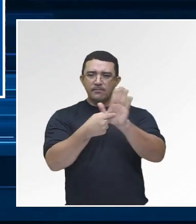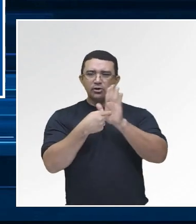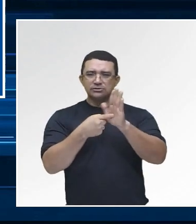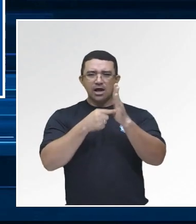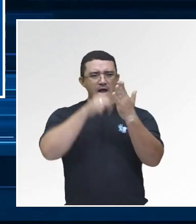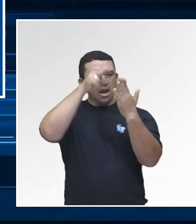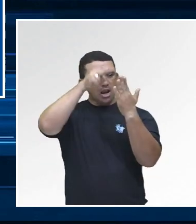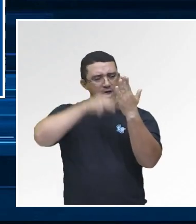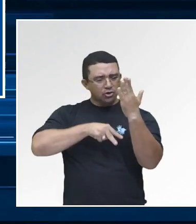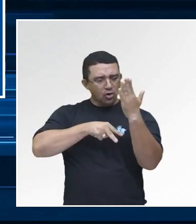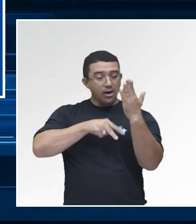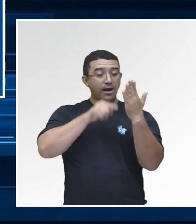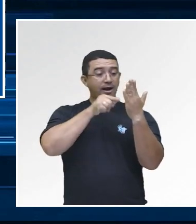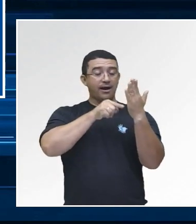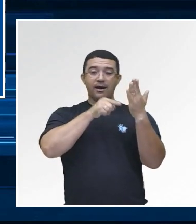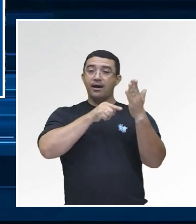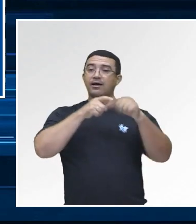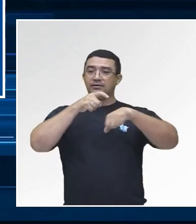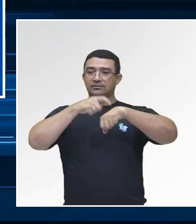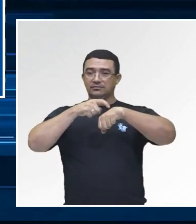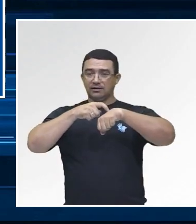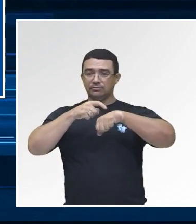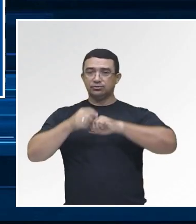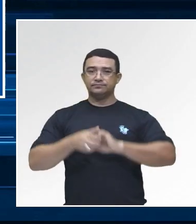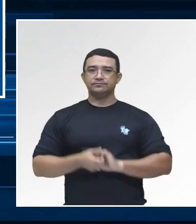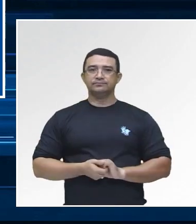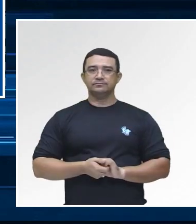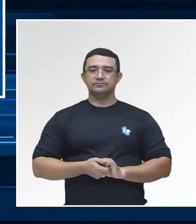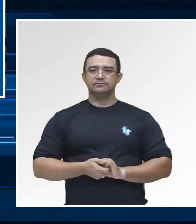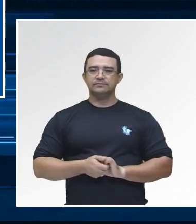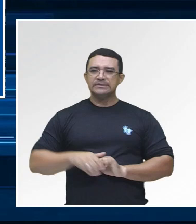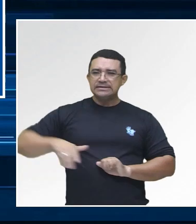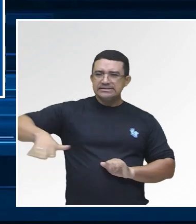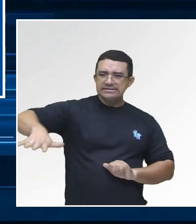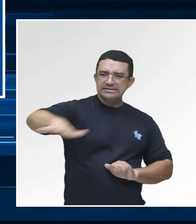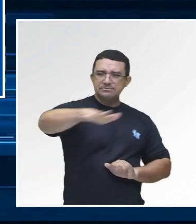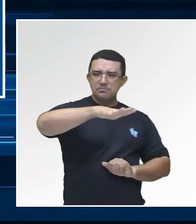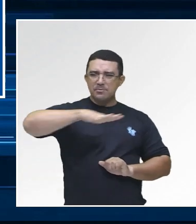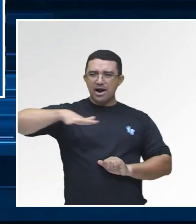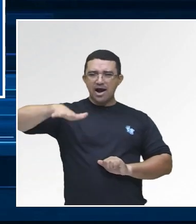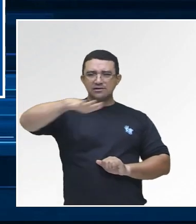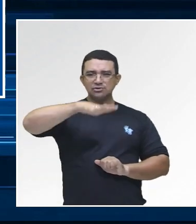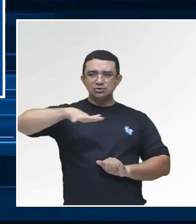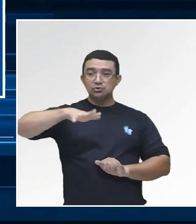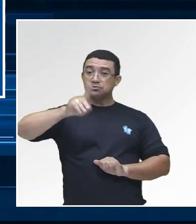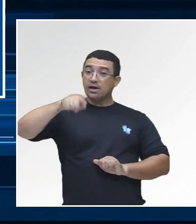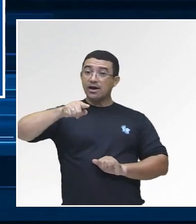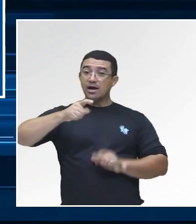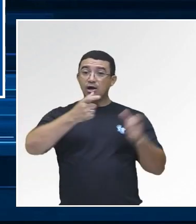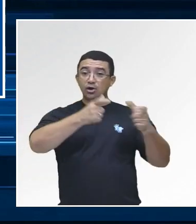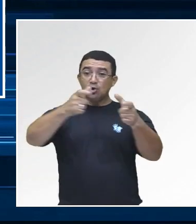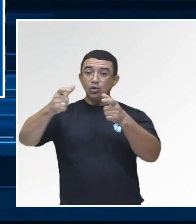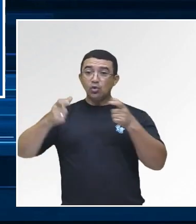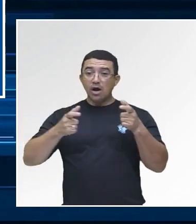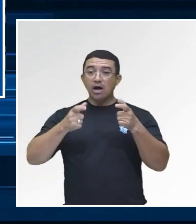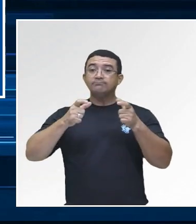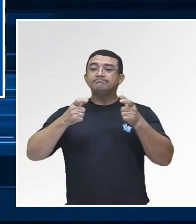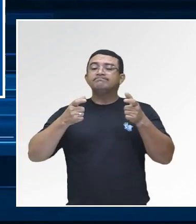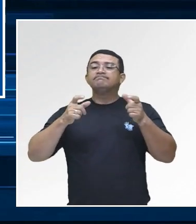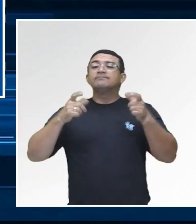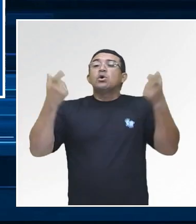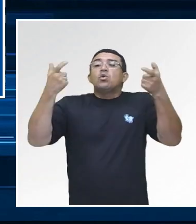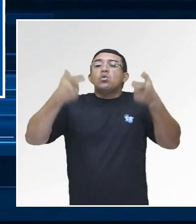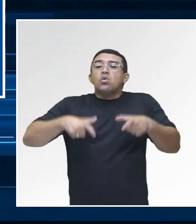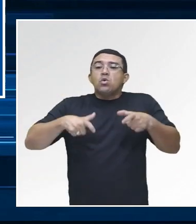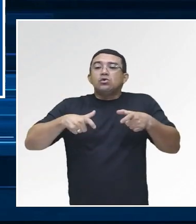tempo. O espaço também, onde acontecem as situações, o espaço é o lugar onde se passa